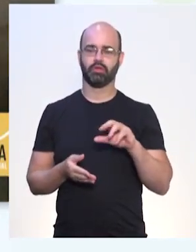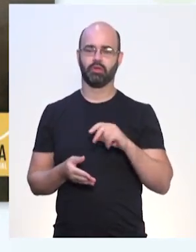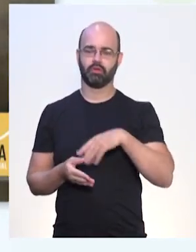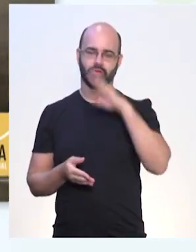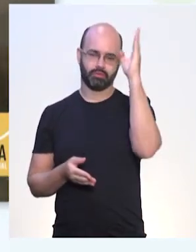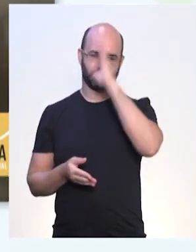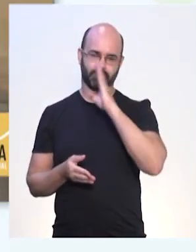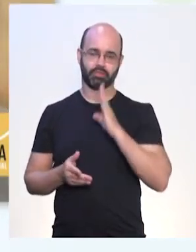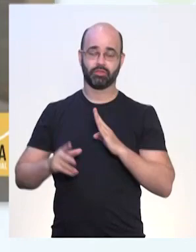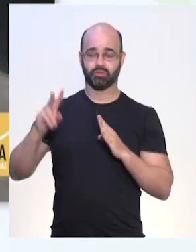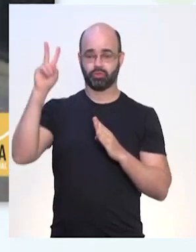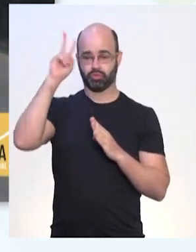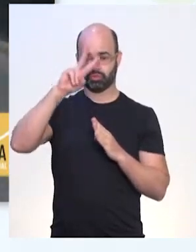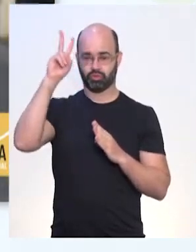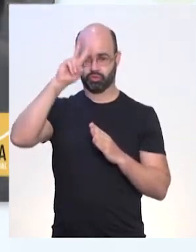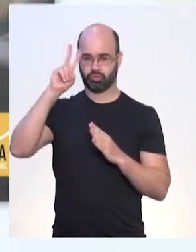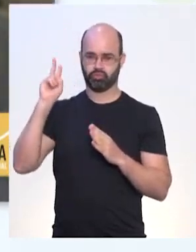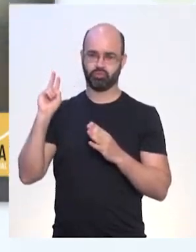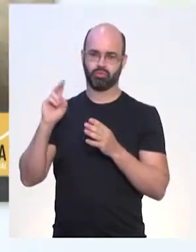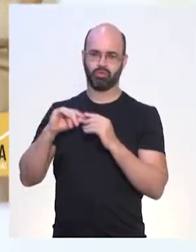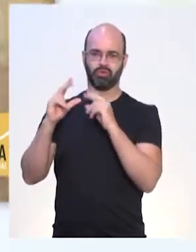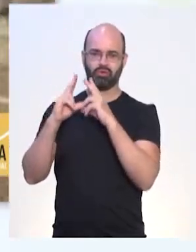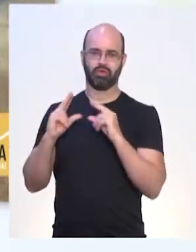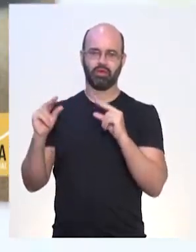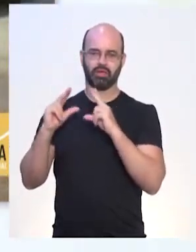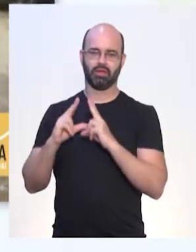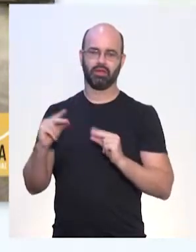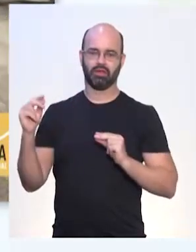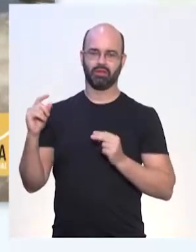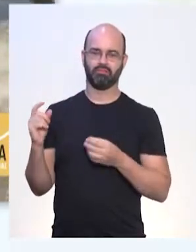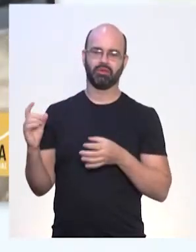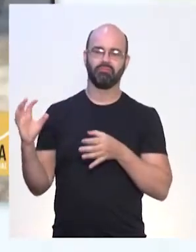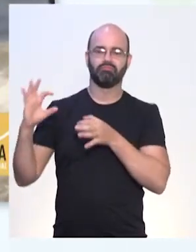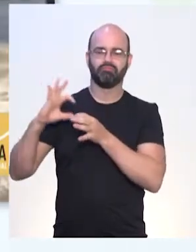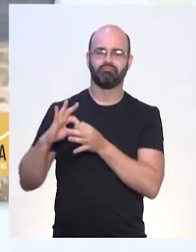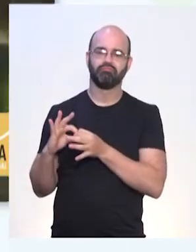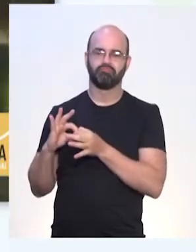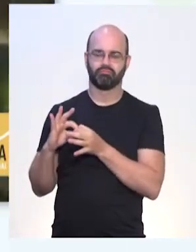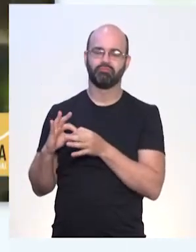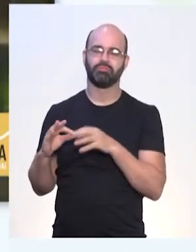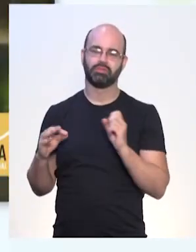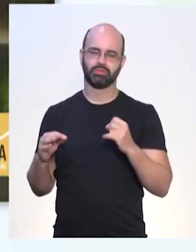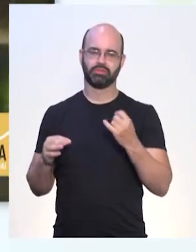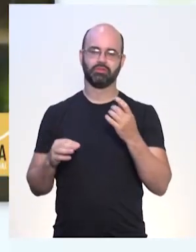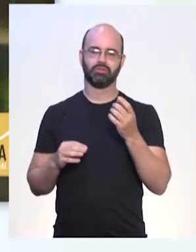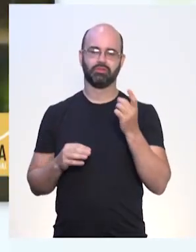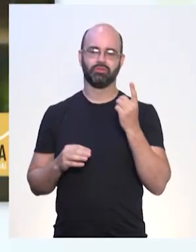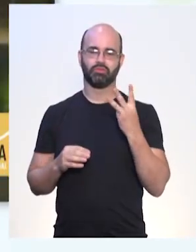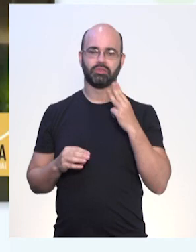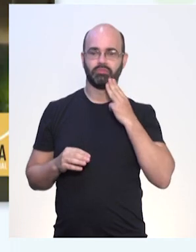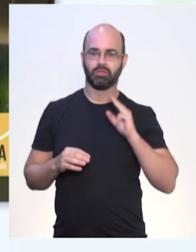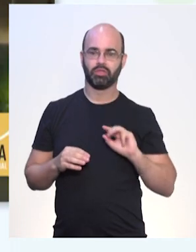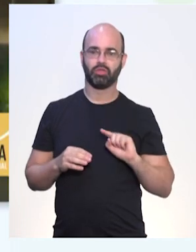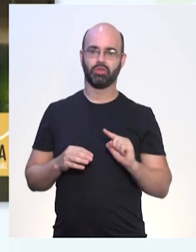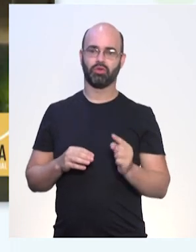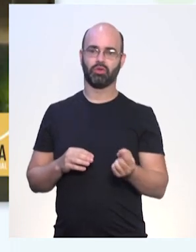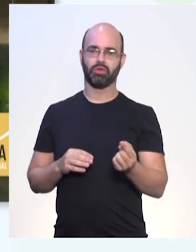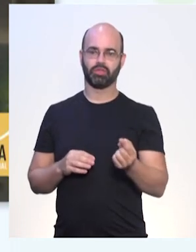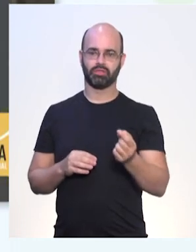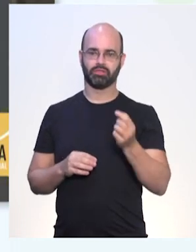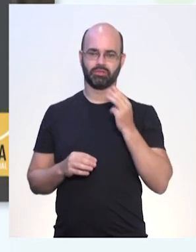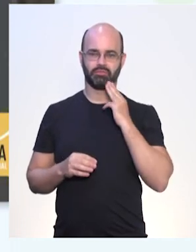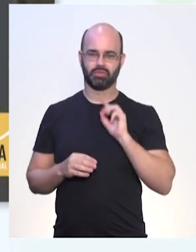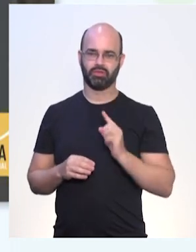tem laços históricos muito importante como Líbano tanto que cerca de 12 milhões de brasileiros têm algum tipo de